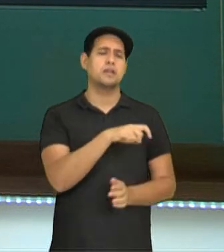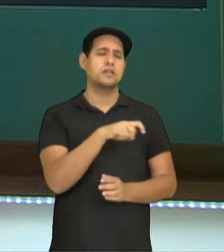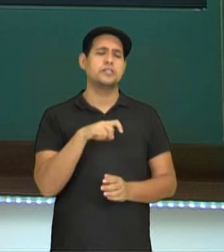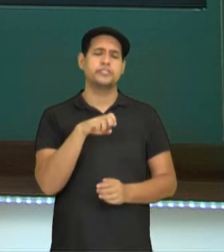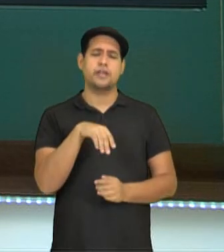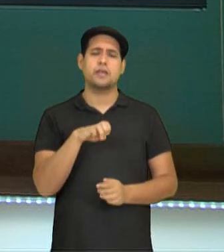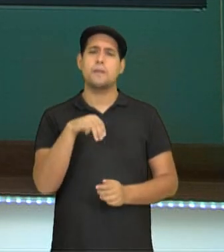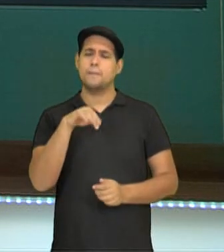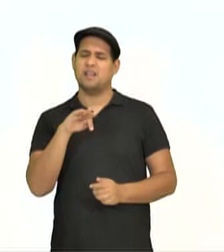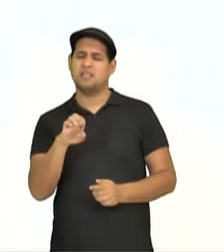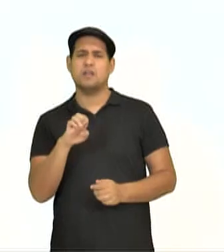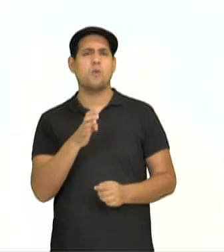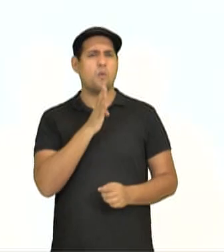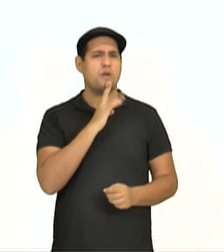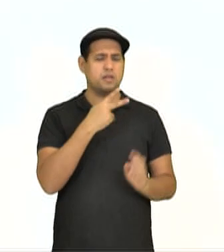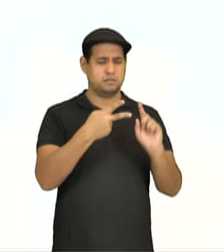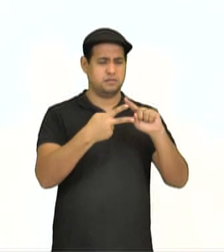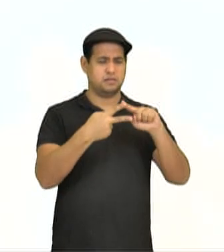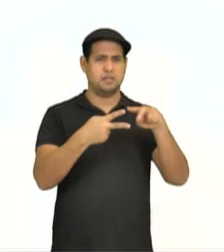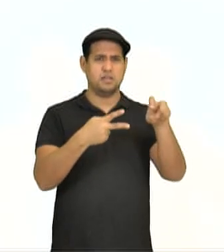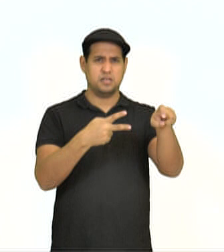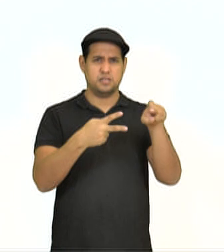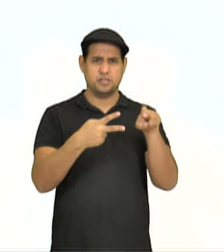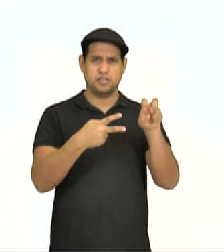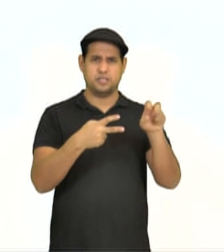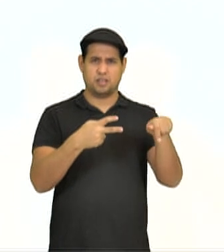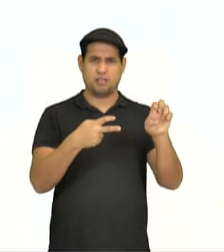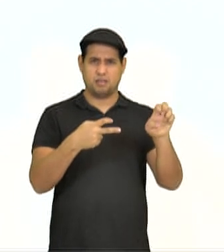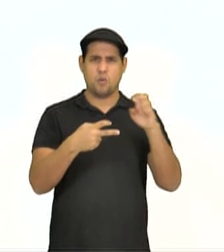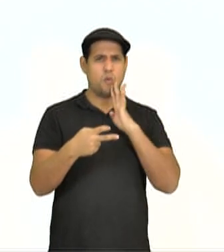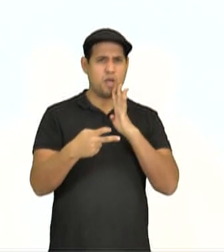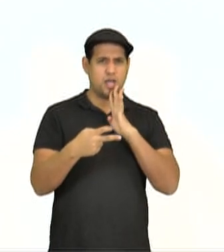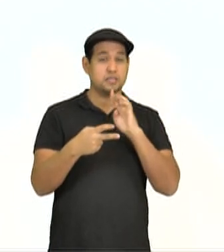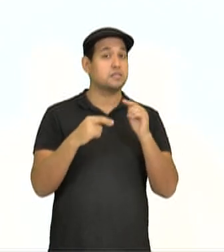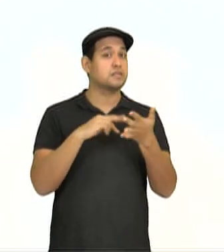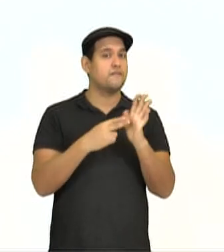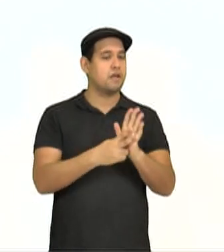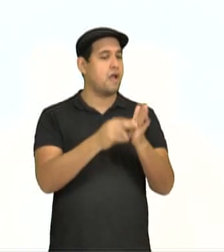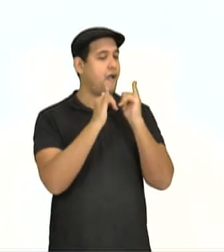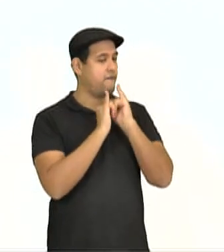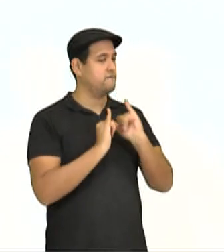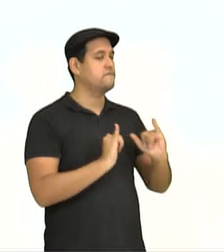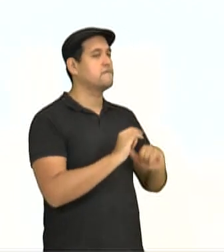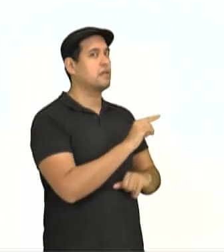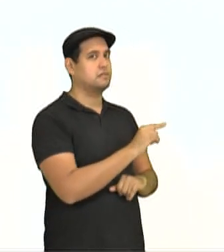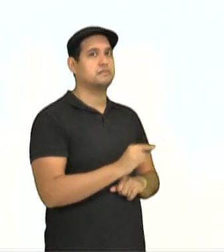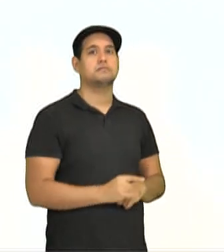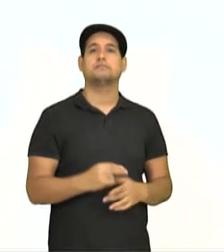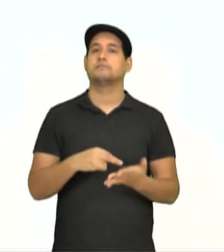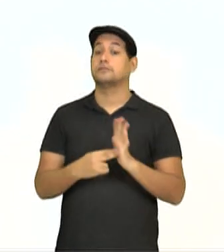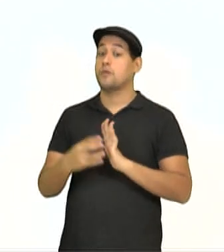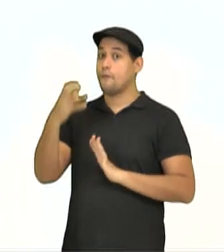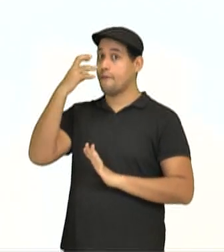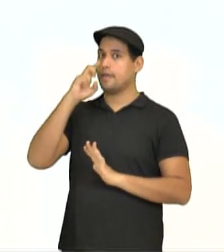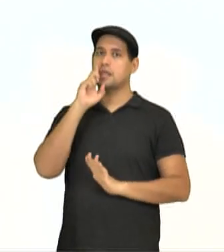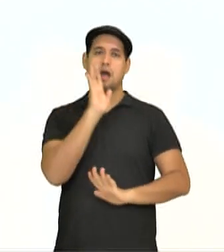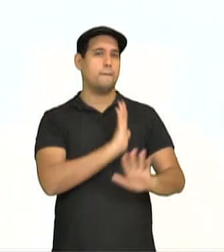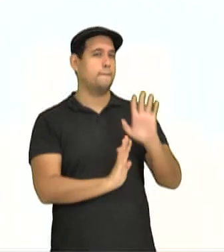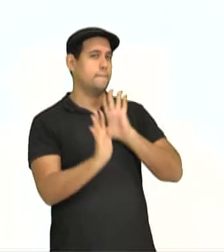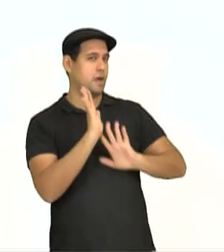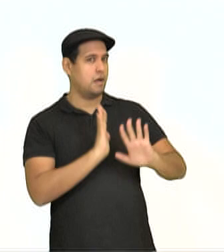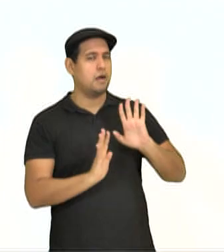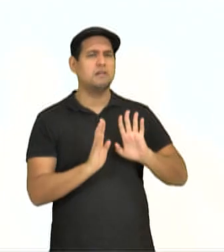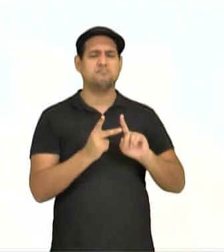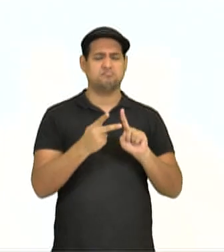Você sabe o que é cheque no xadrez? Sabe que ele é um aviso para o seu adversário de que o rei está sendo atacado?